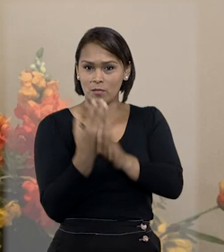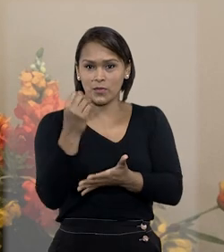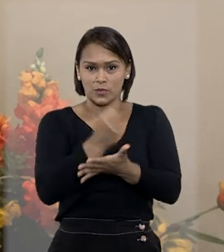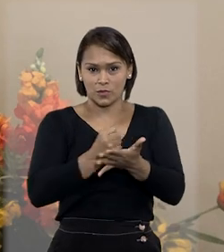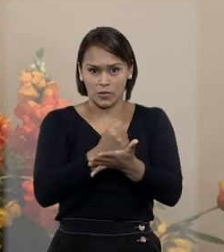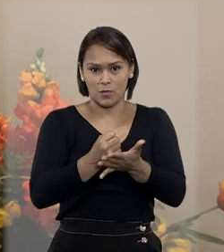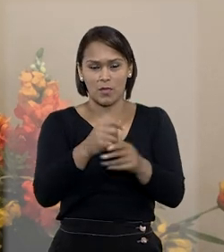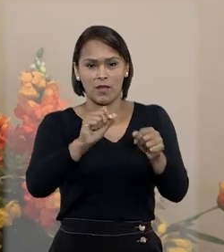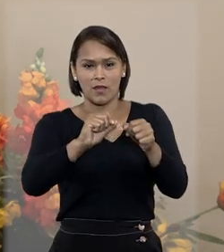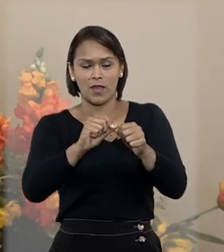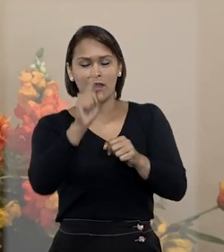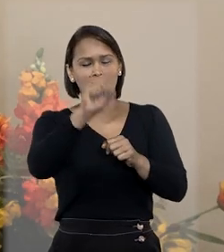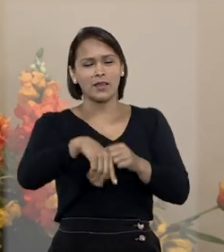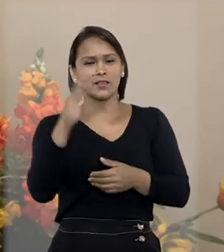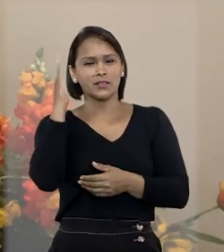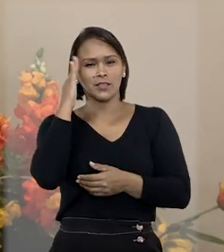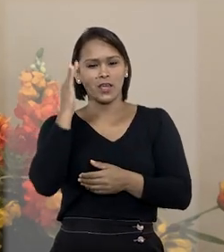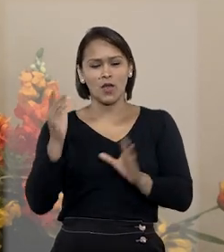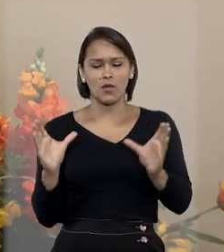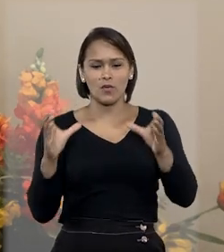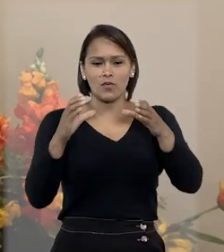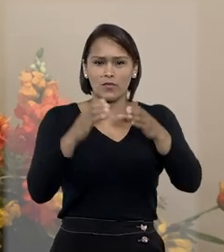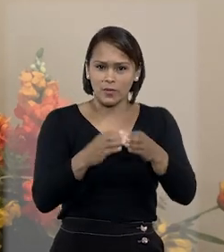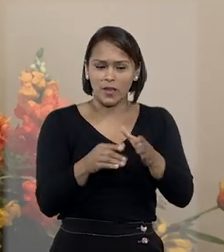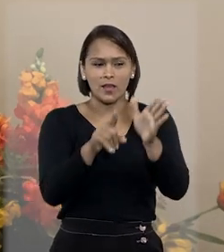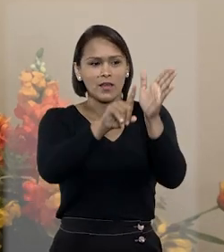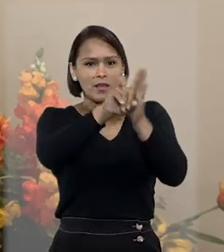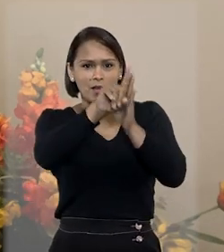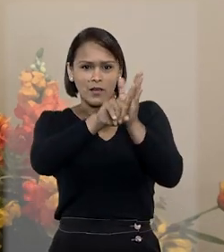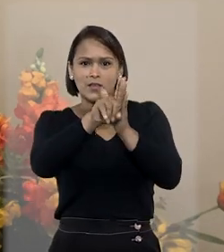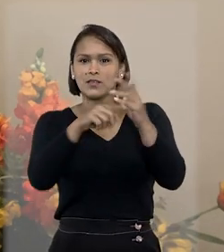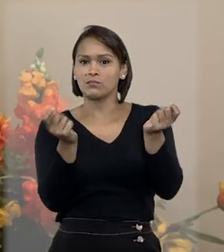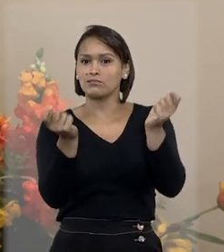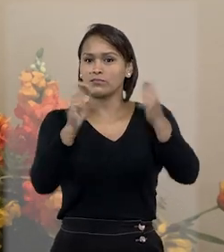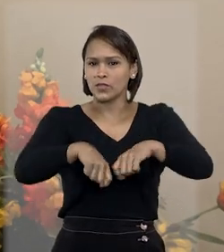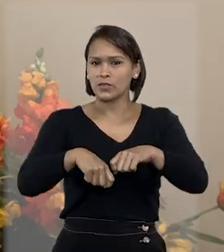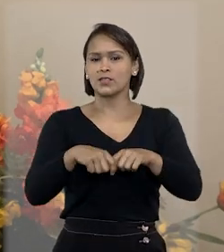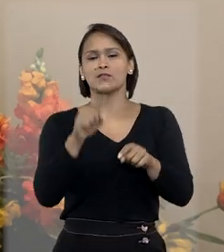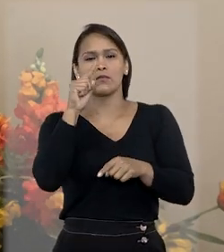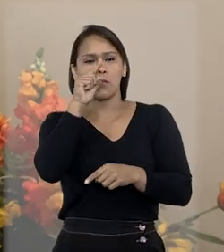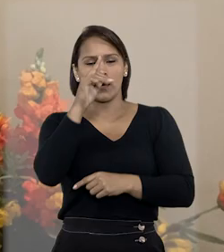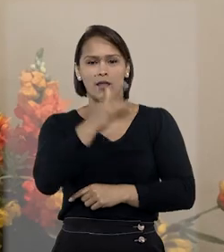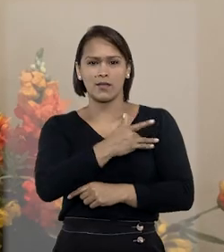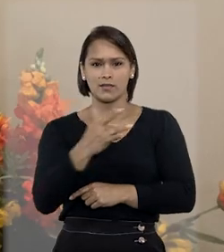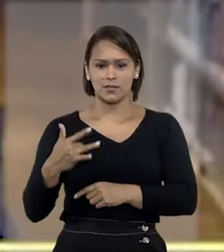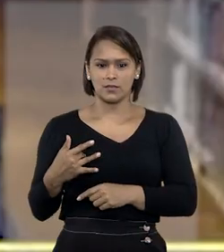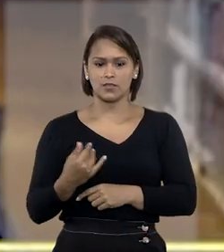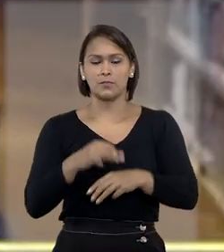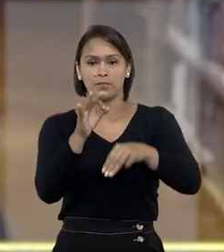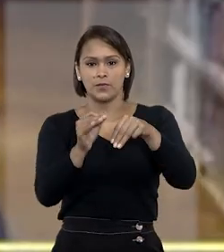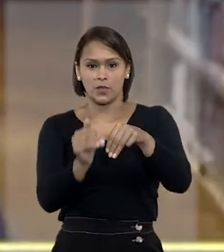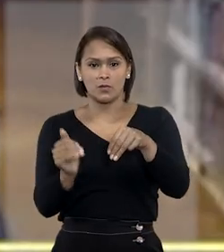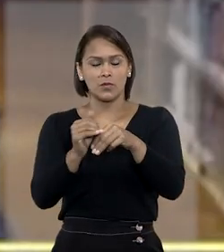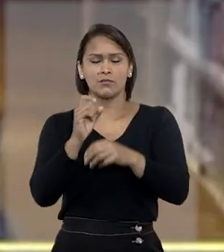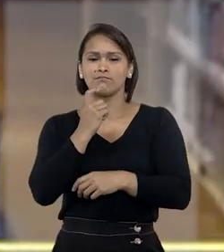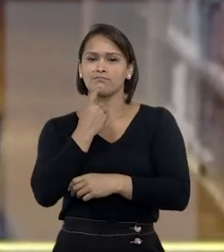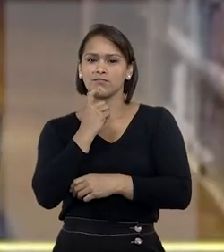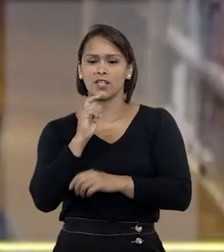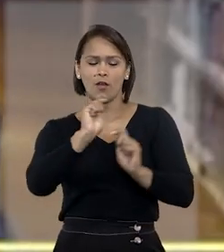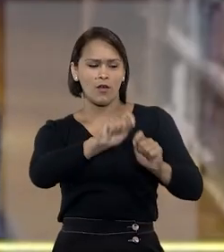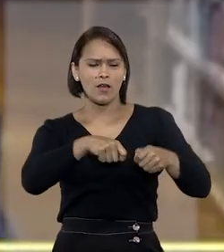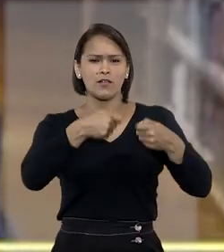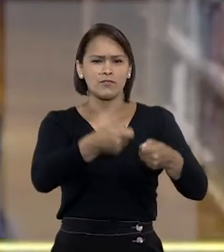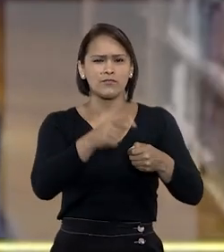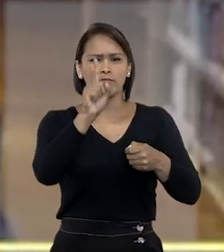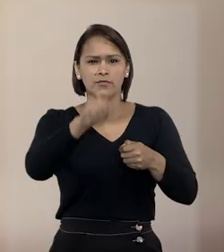acórdão Regional considerou que essas atribuições estão restritas ao exame de potencial risco à saúde o ministro